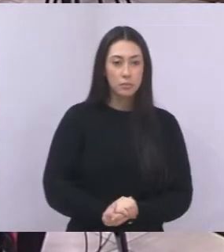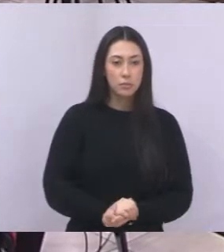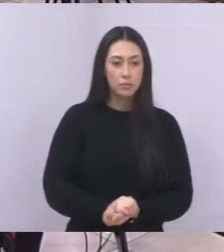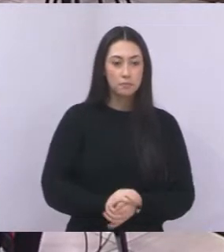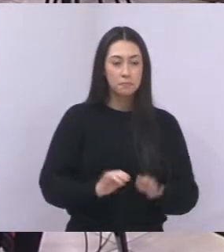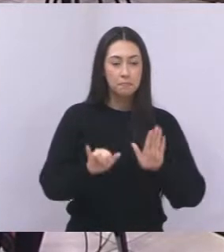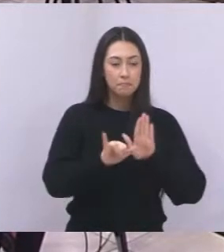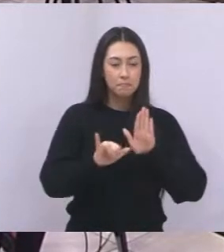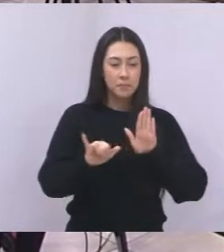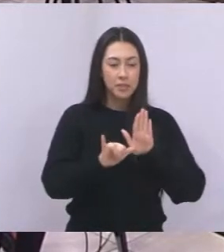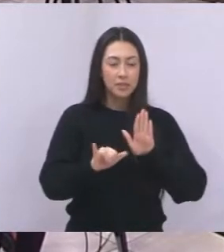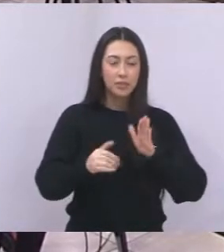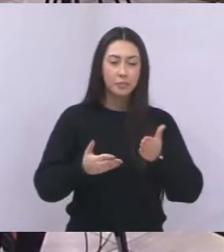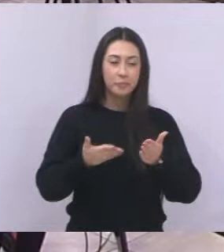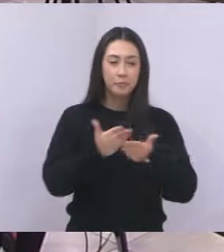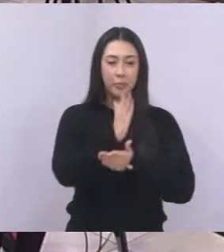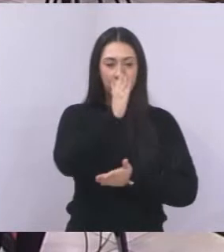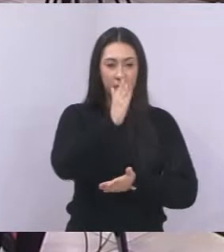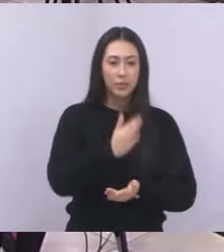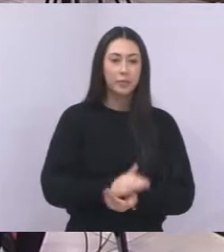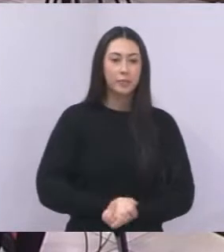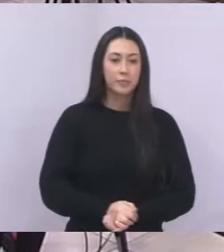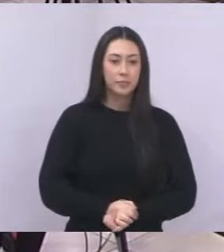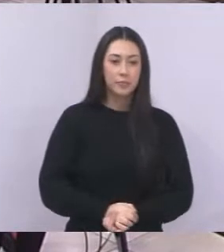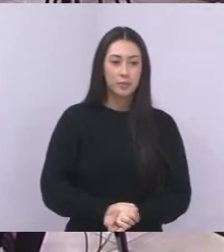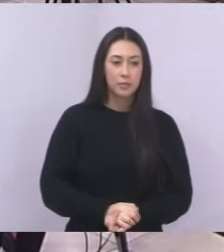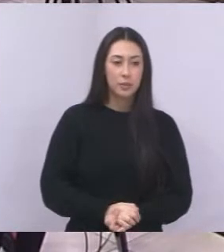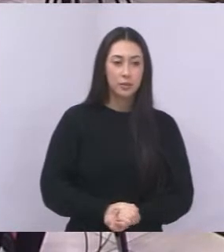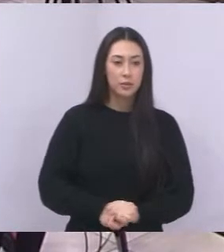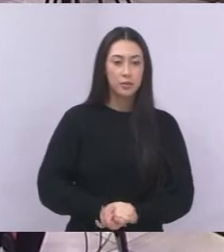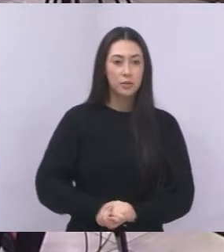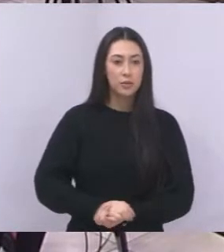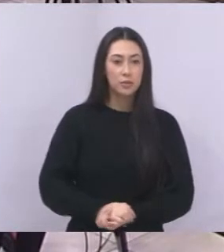Mensagem modificativa aprovada.